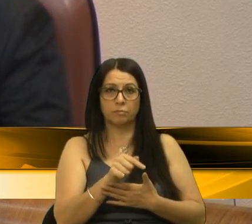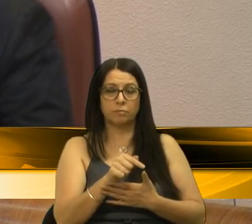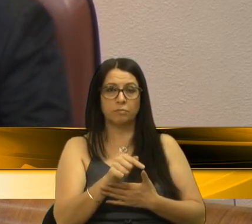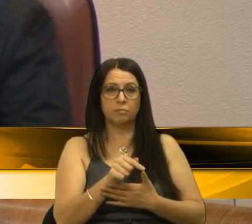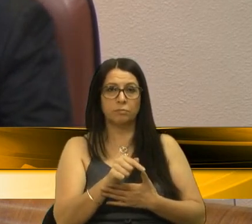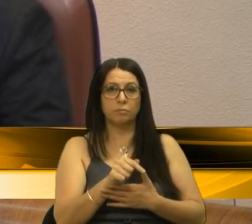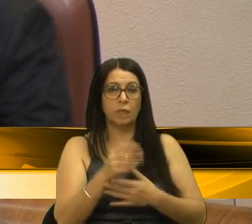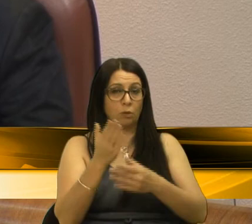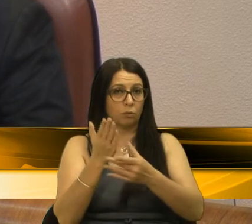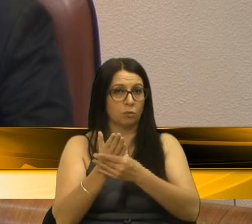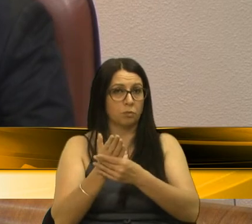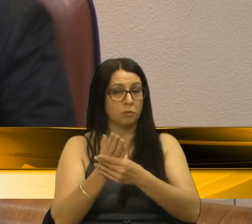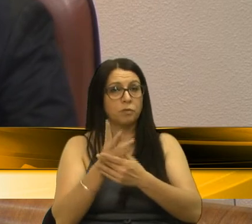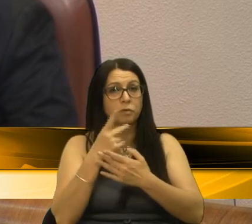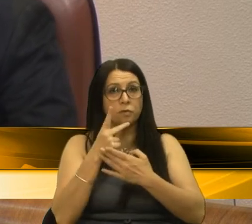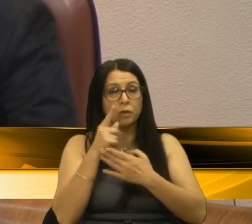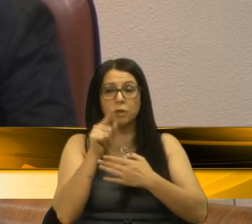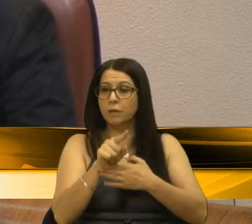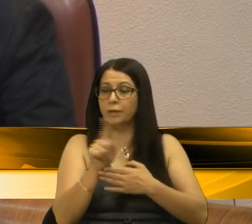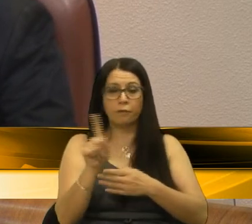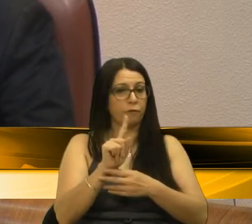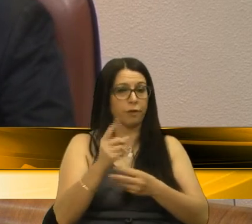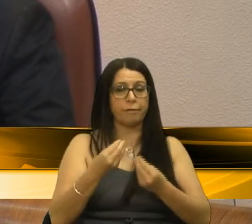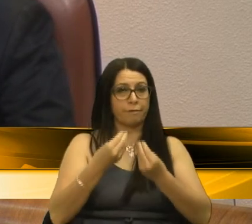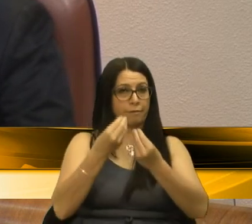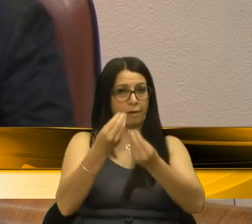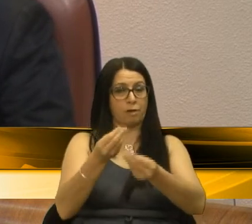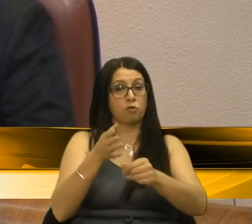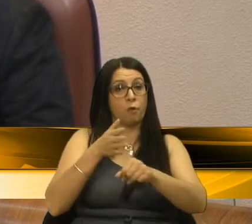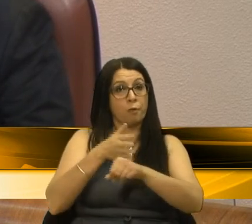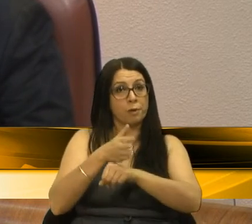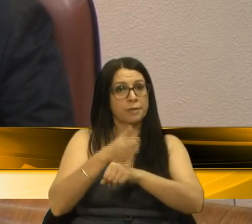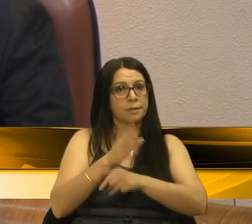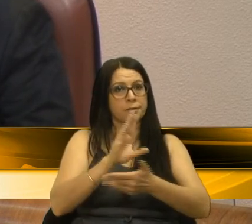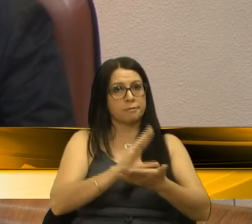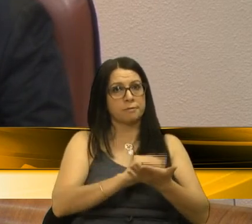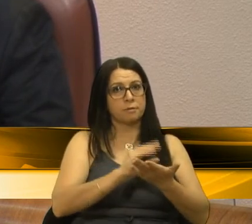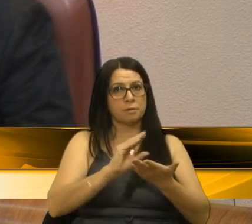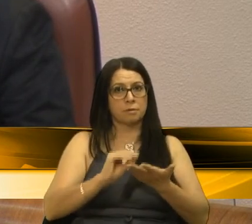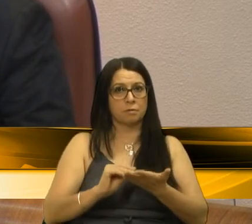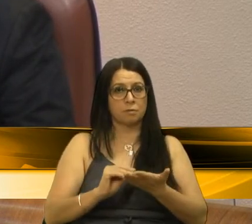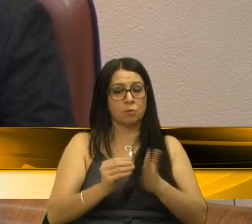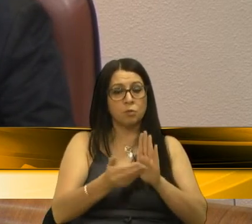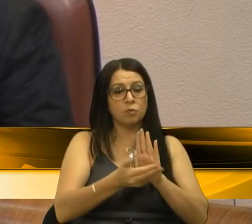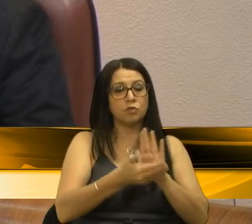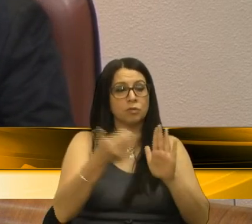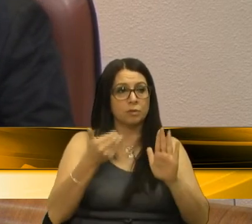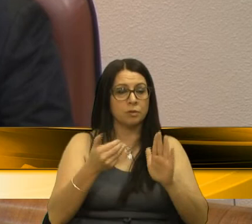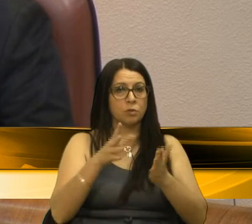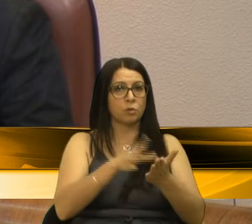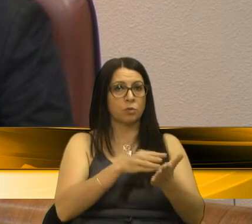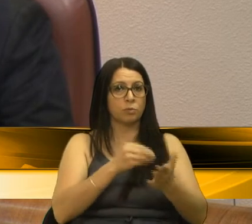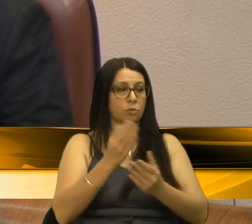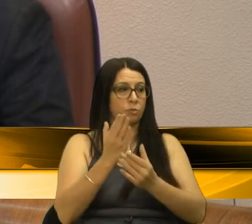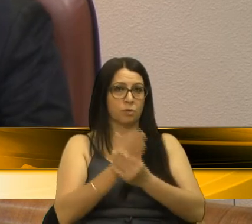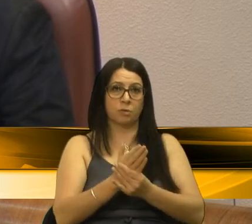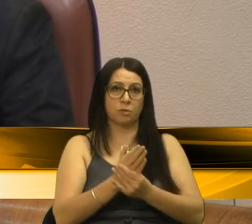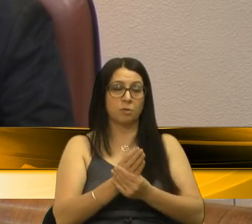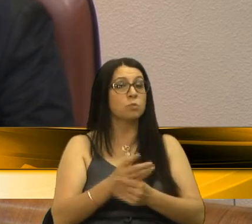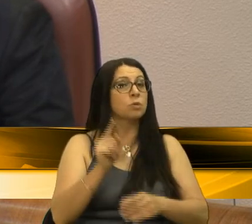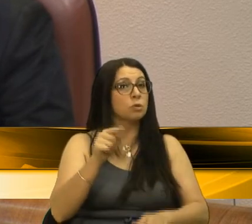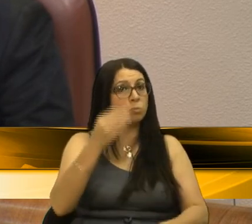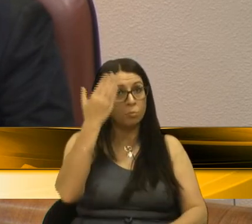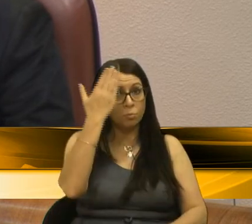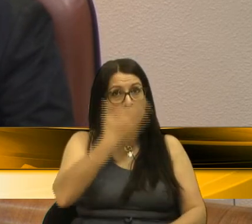sequer alega que lhe foi negado acesso àquela ata, quando da retirada de cópias do processo, o que prova que